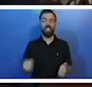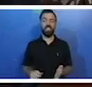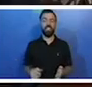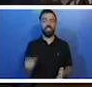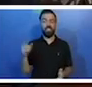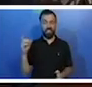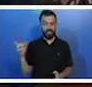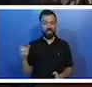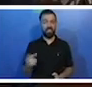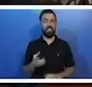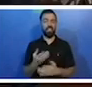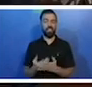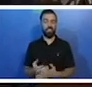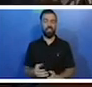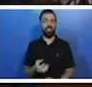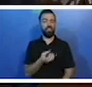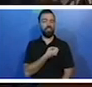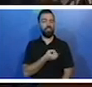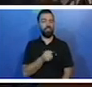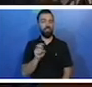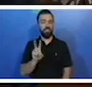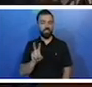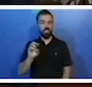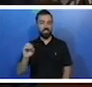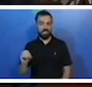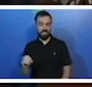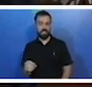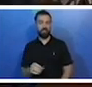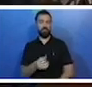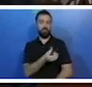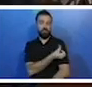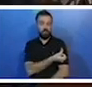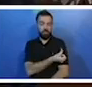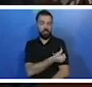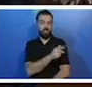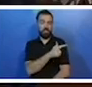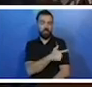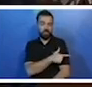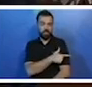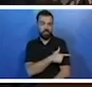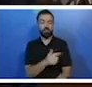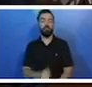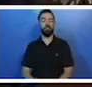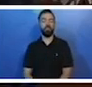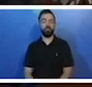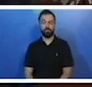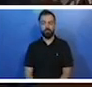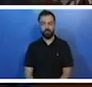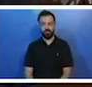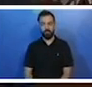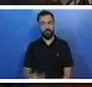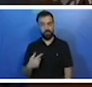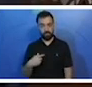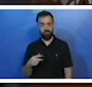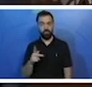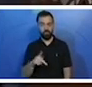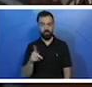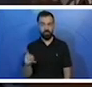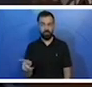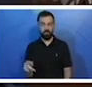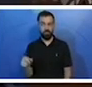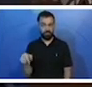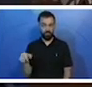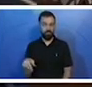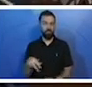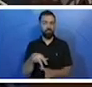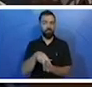nossa videoaula de número 20. Lembrando que essas aulas são para as turmas de 6º e 7º ano do ensino fundamental. Eu sou o professor Maurício, sou